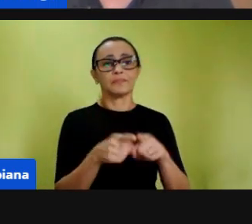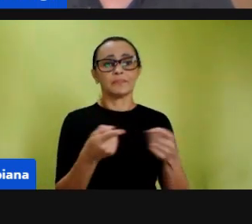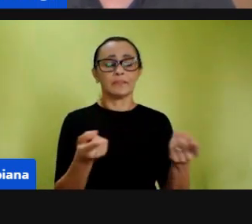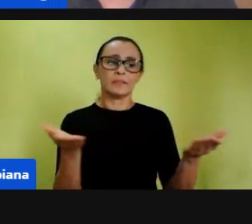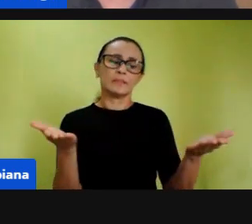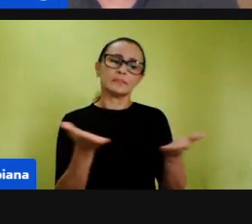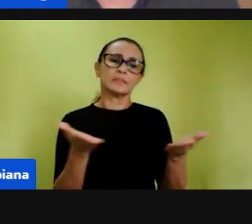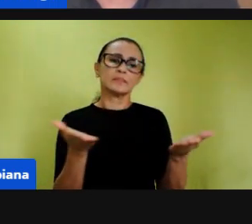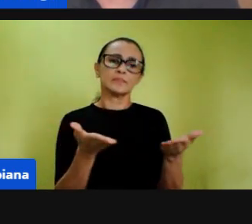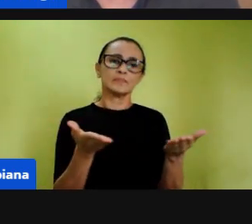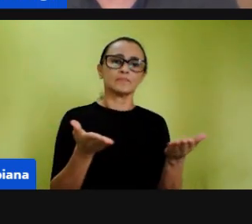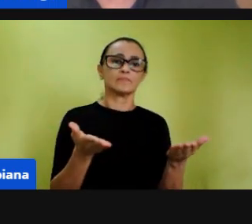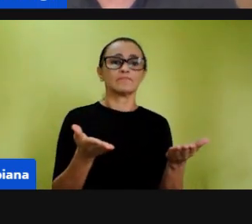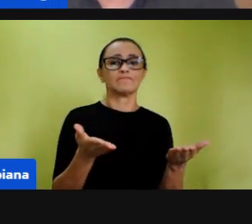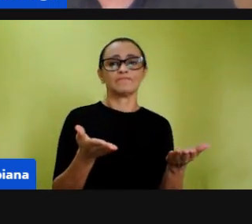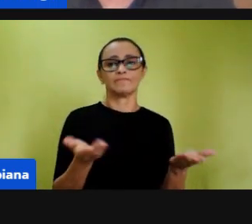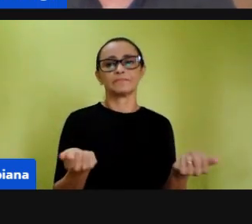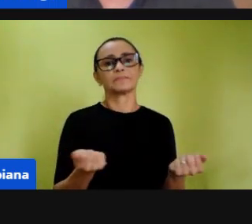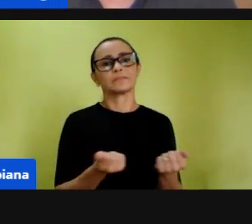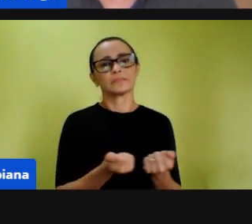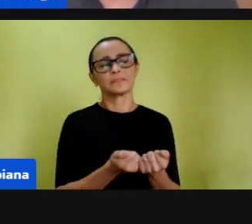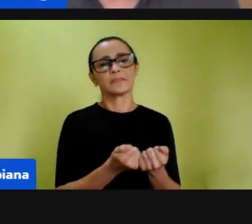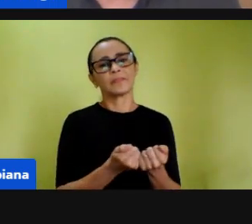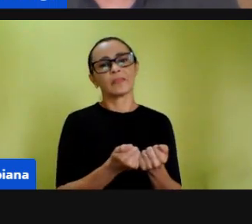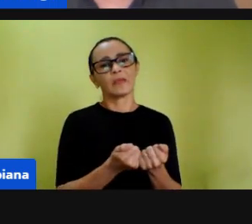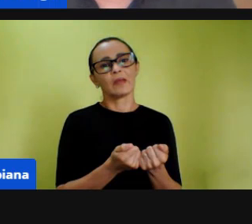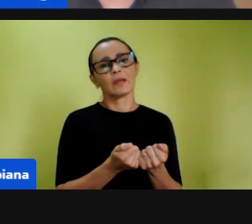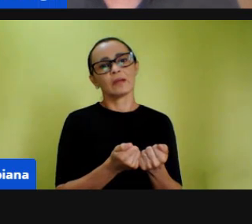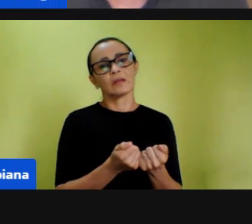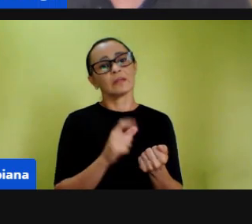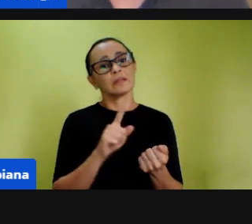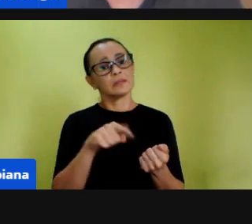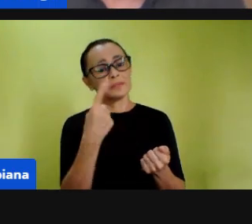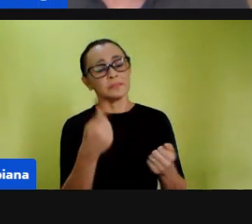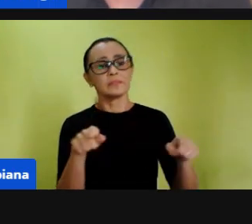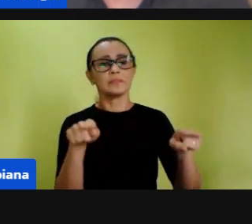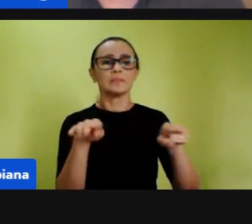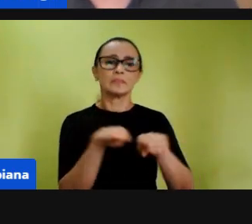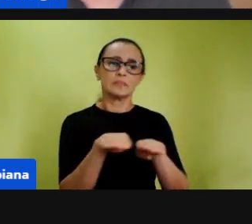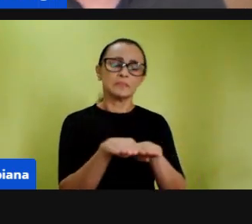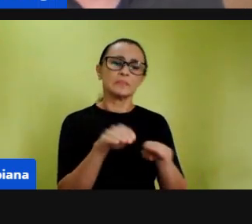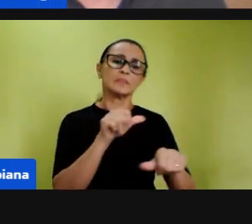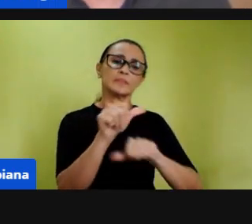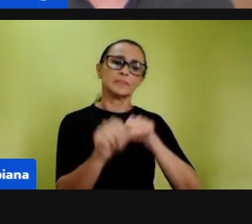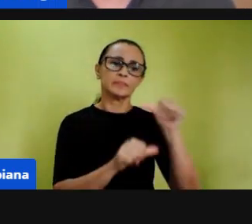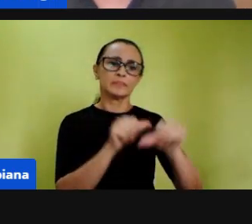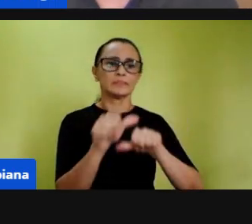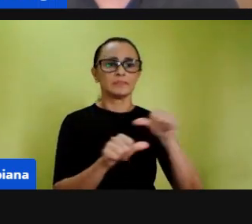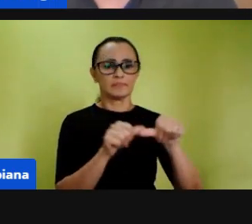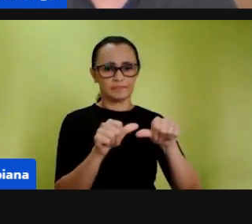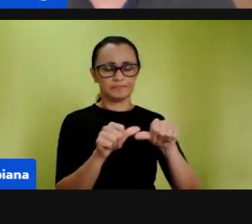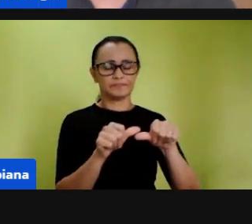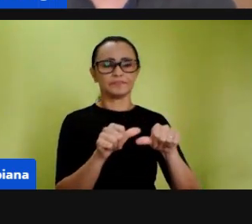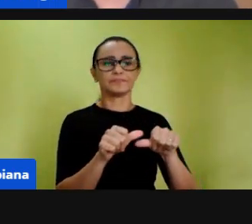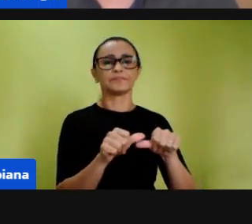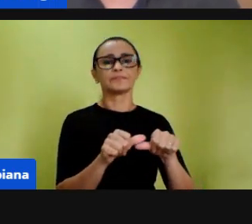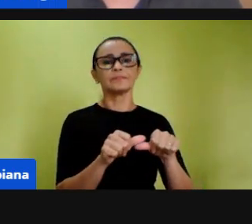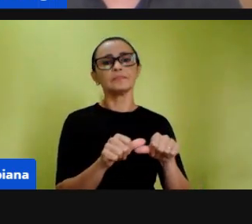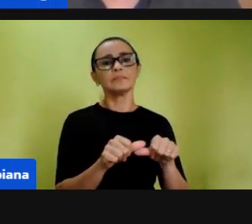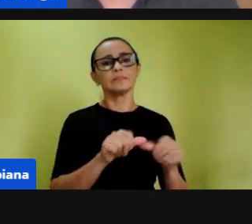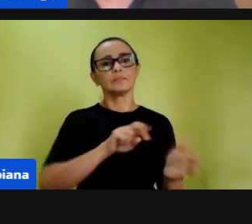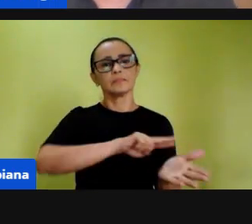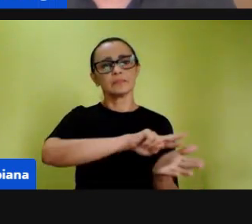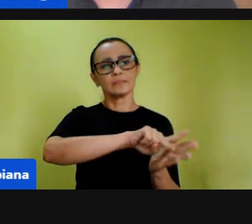demanda, uma outra característica aí para essa nossa realidade, que é o fato de que muitos de nós